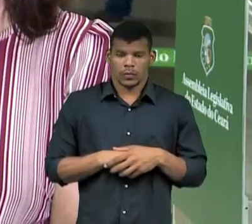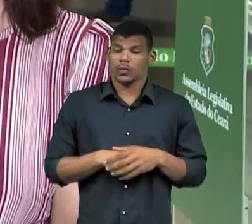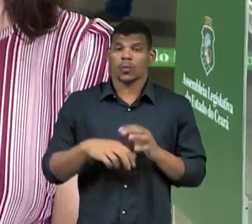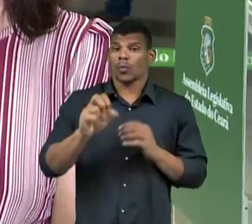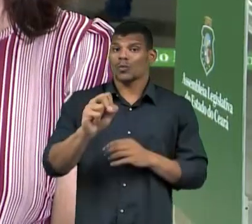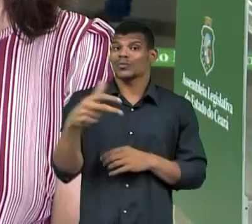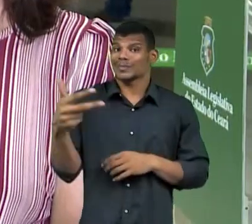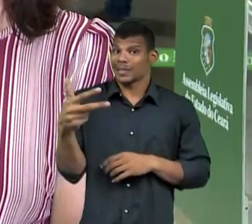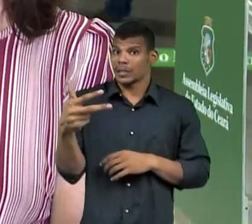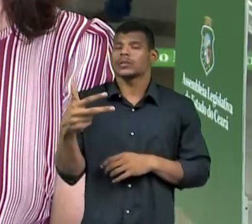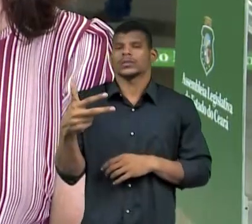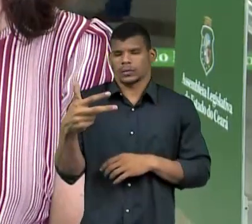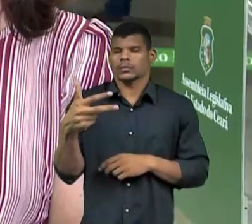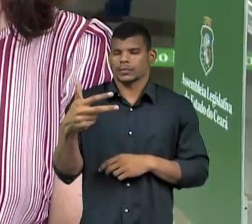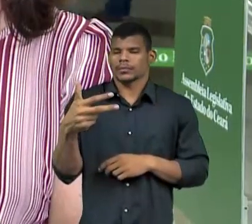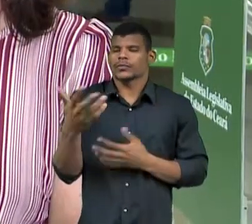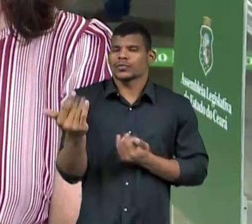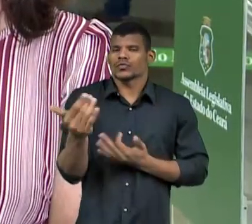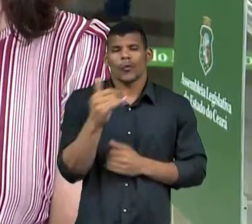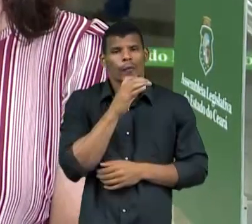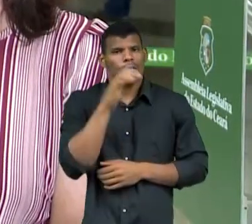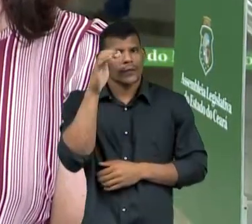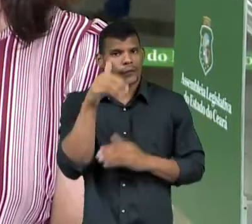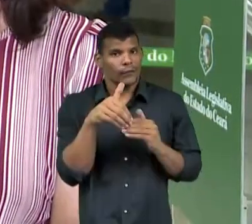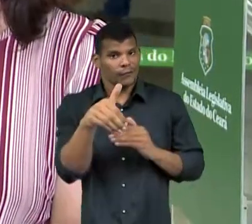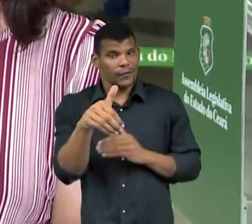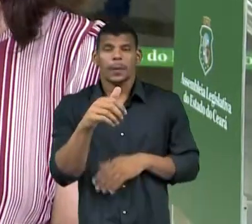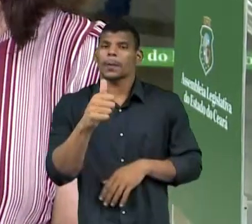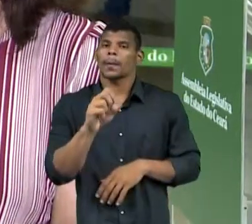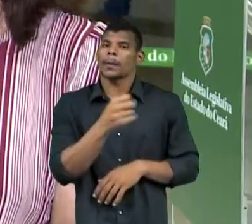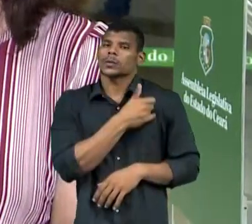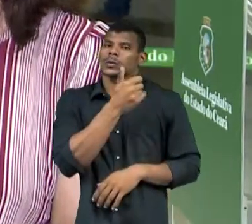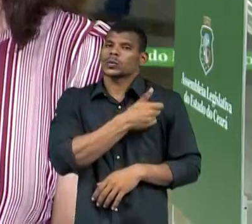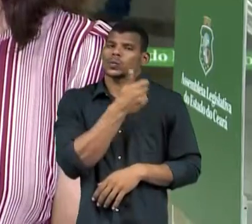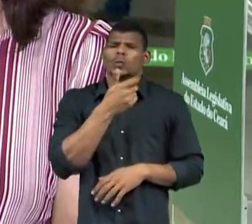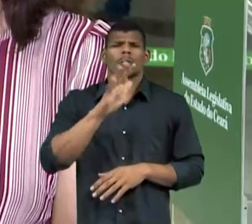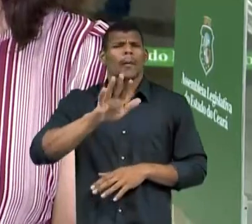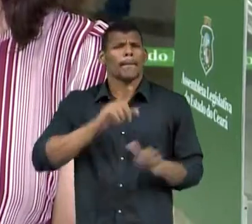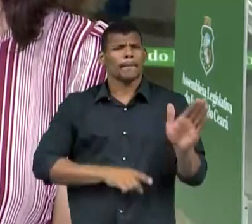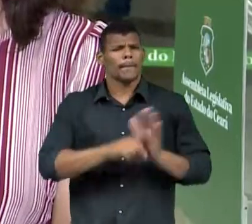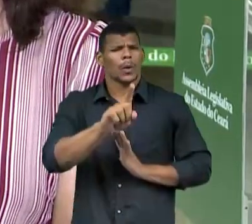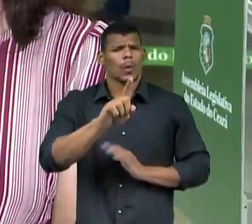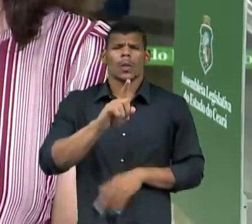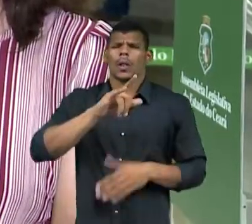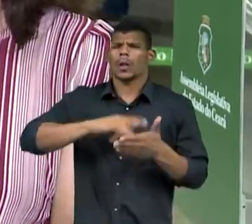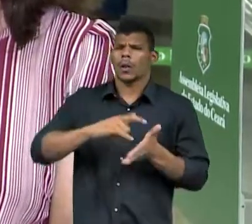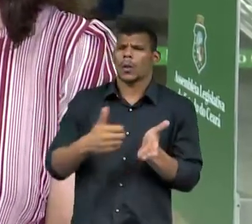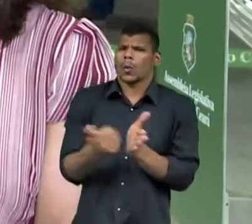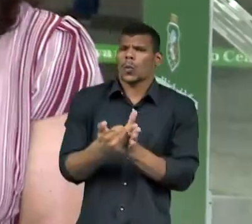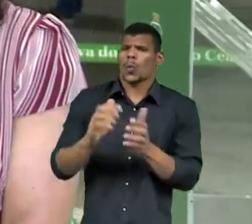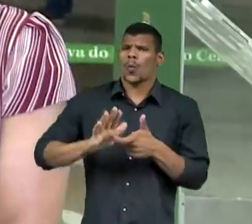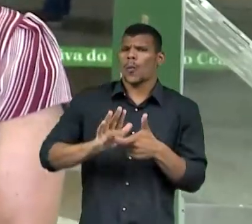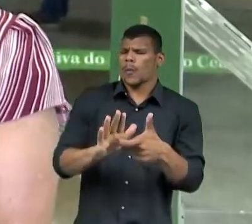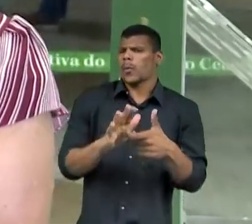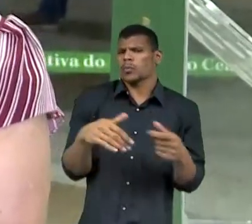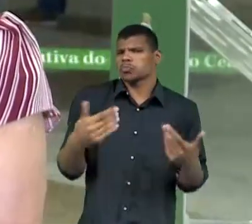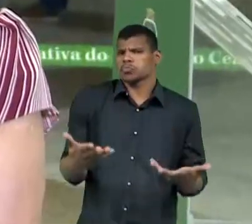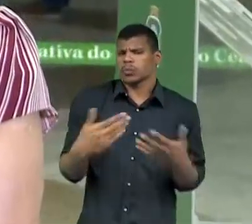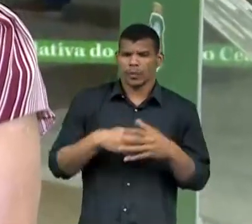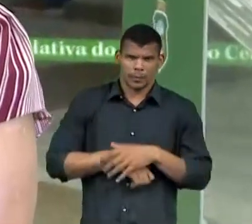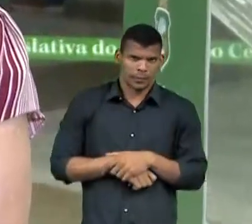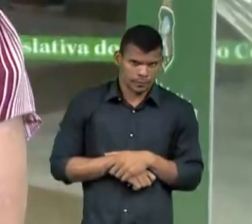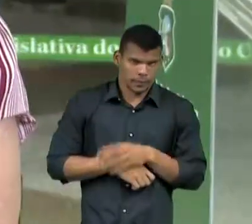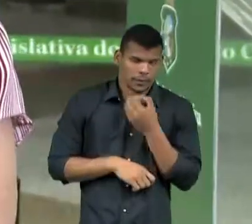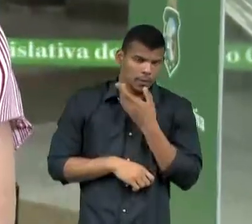3277-2683, jovens e adultos a partir de 18 anos. Que documentos precisam ser apresentados, Cláudia? Bom dia. Bom dia a todos.